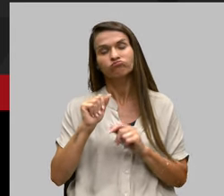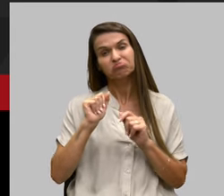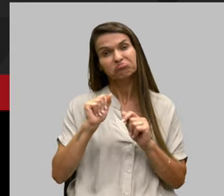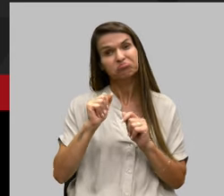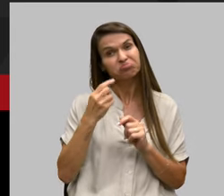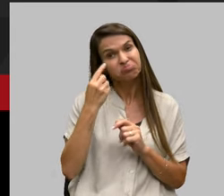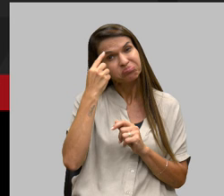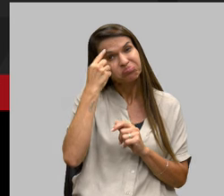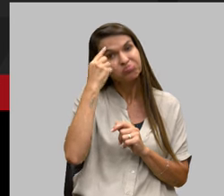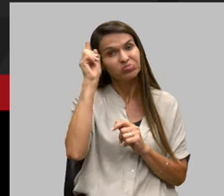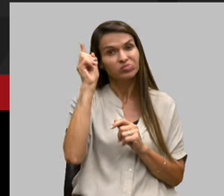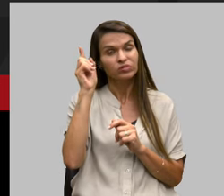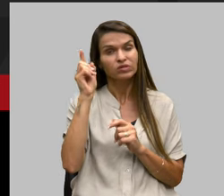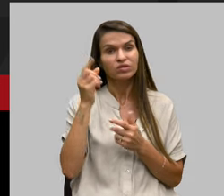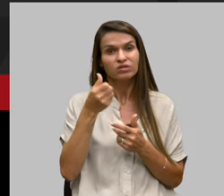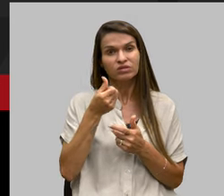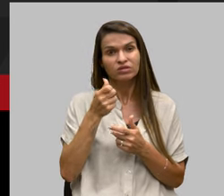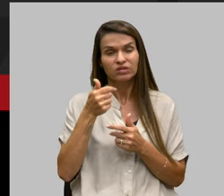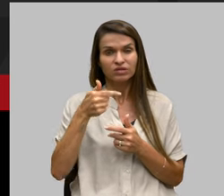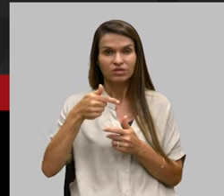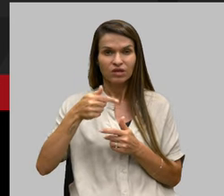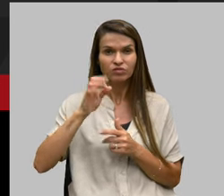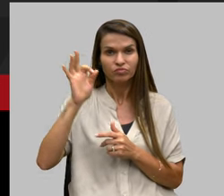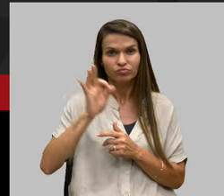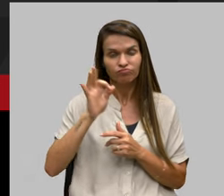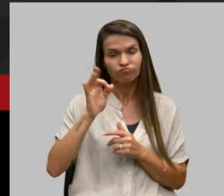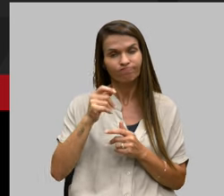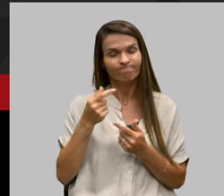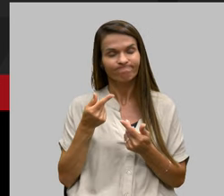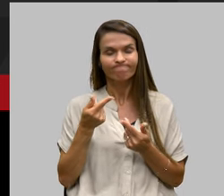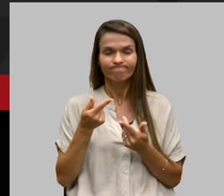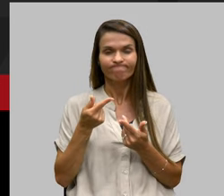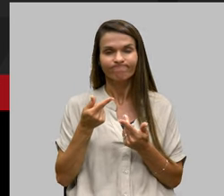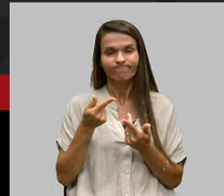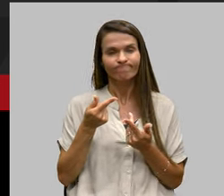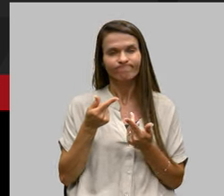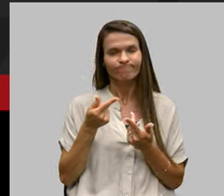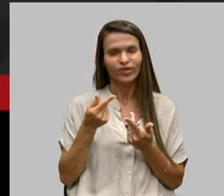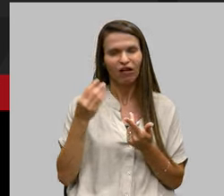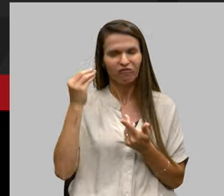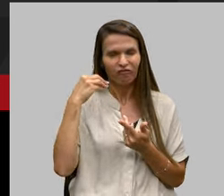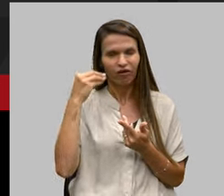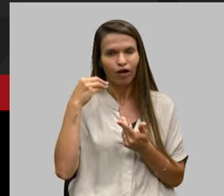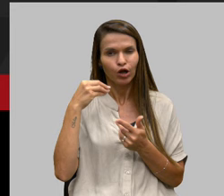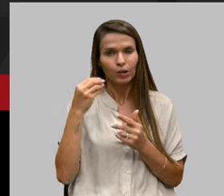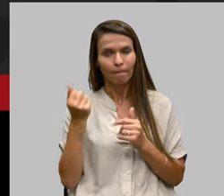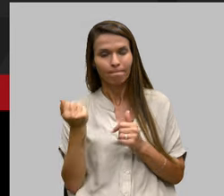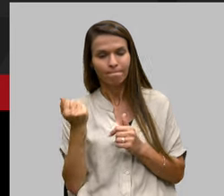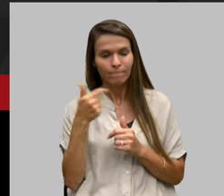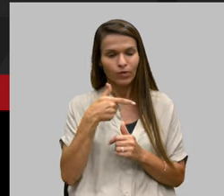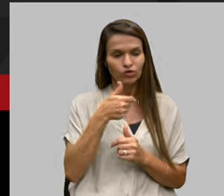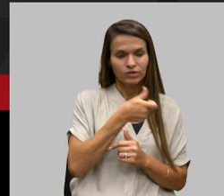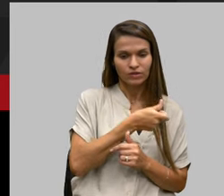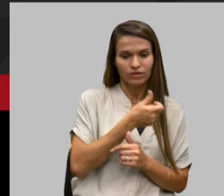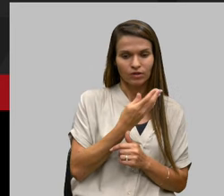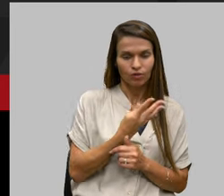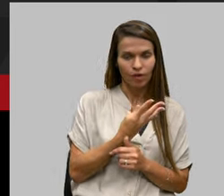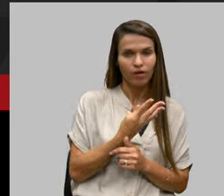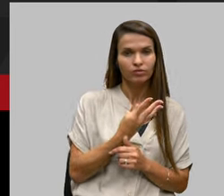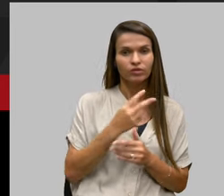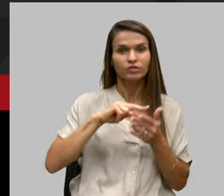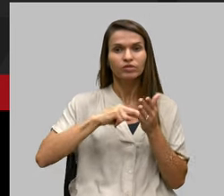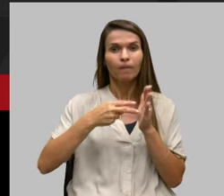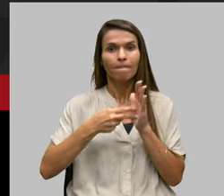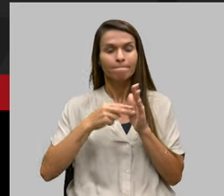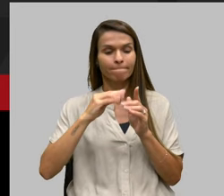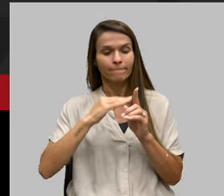que eles também estão numa situação atorial bem delicada senão pior do que aquele 64 Então significa dizer que eh mais da metade